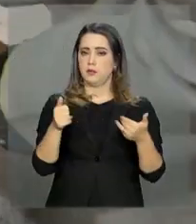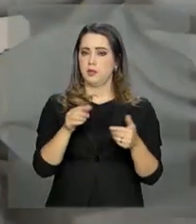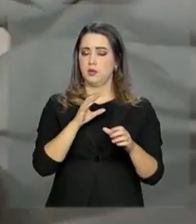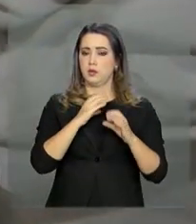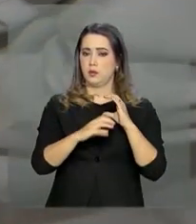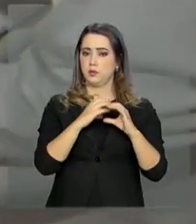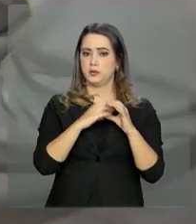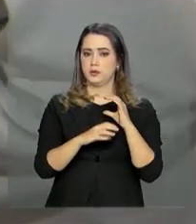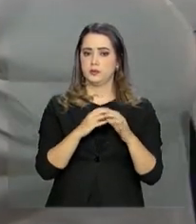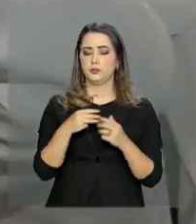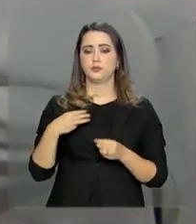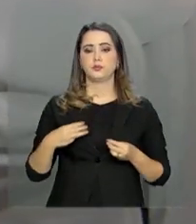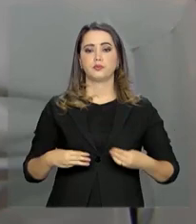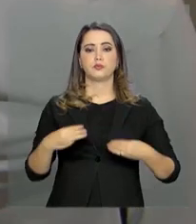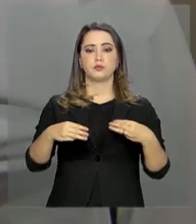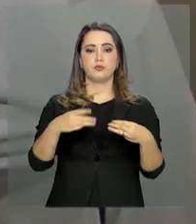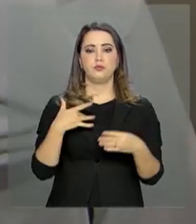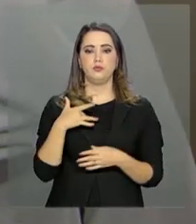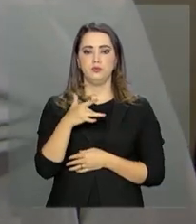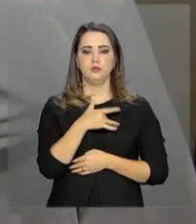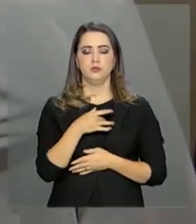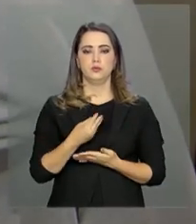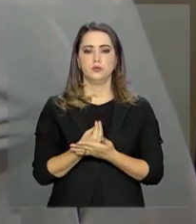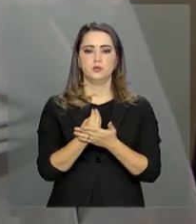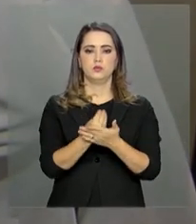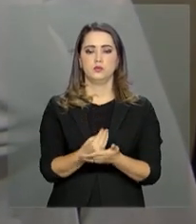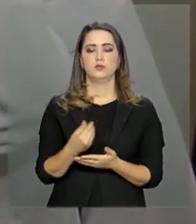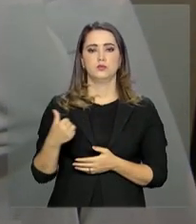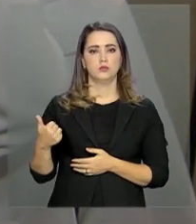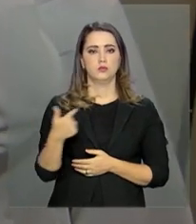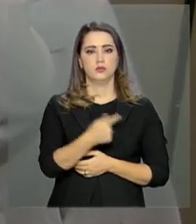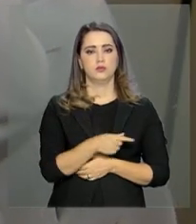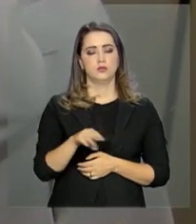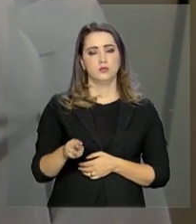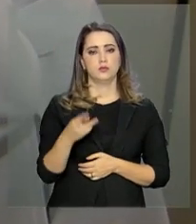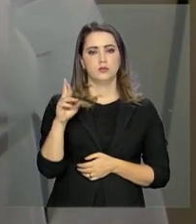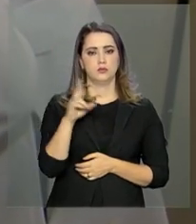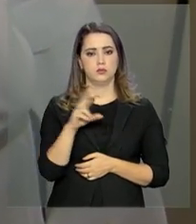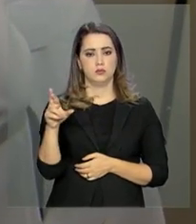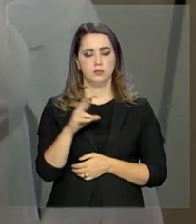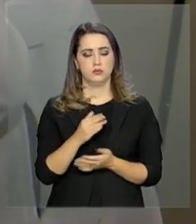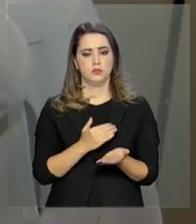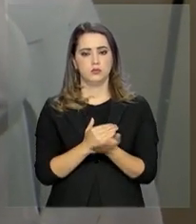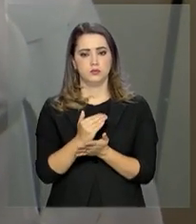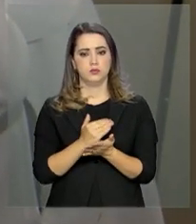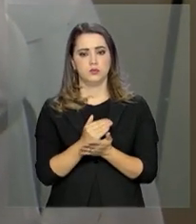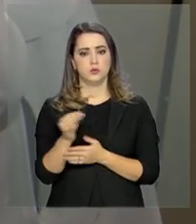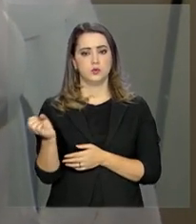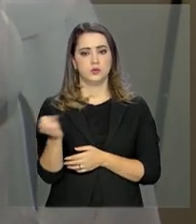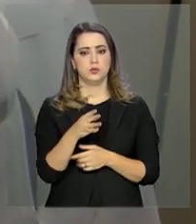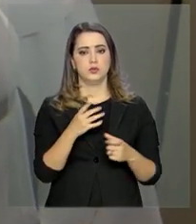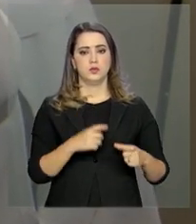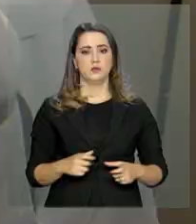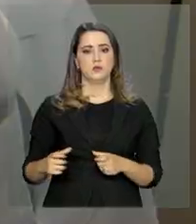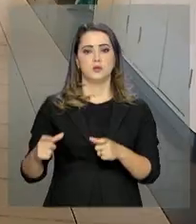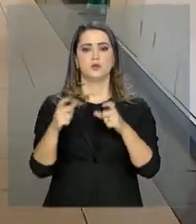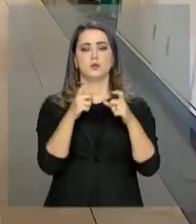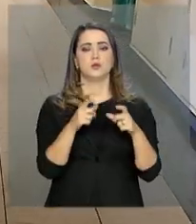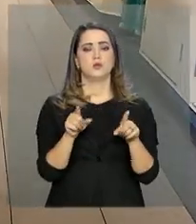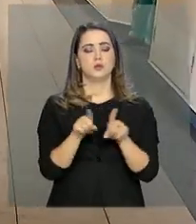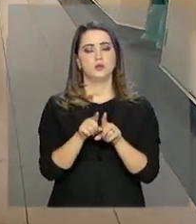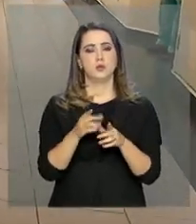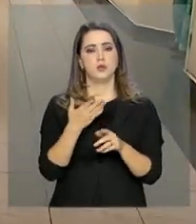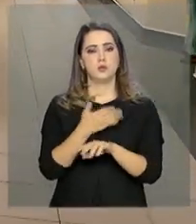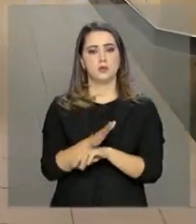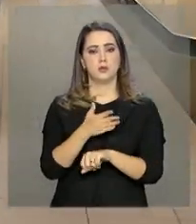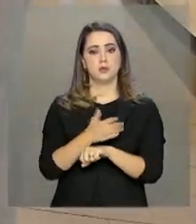o ministério da saúde vai destinar 17 milhões de reais para implantação de novos locais de funcionamento e para a